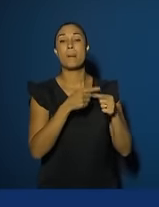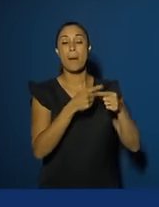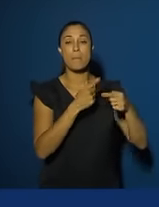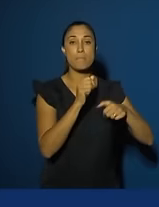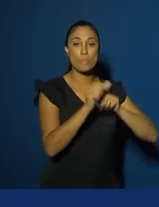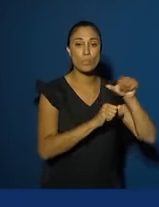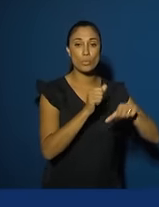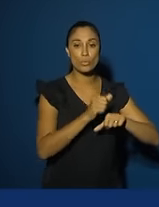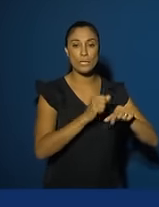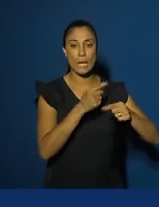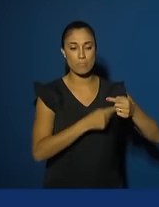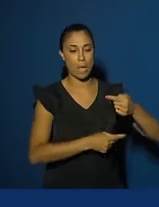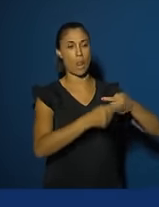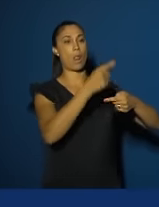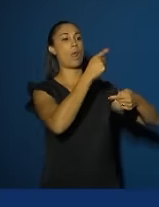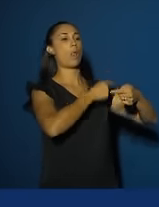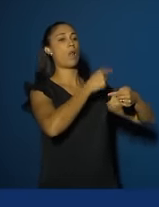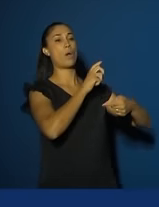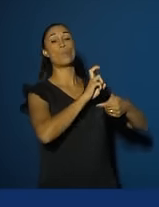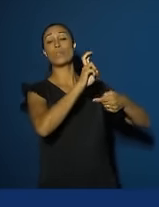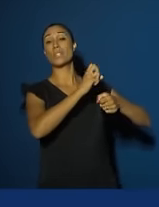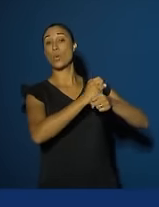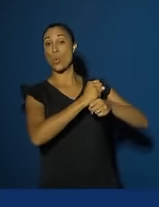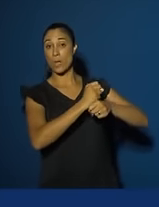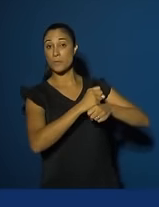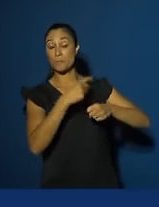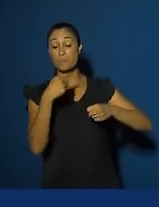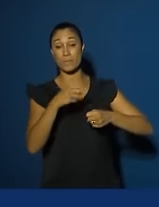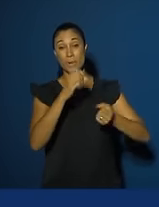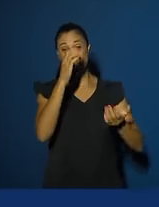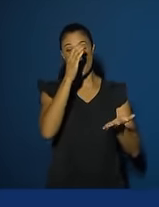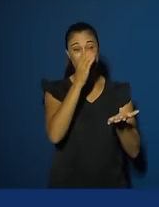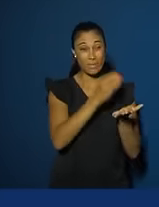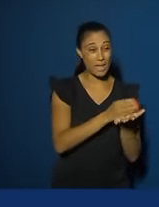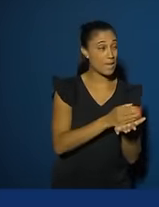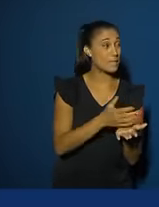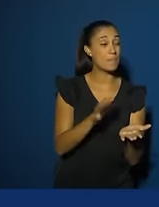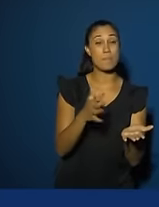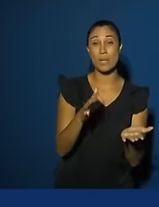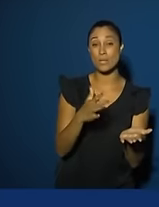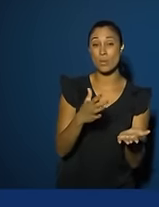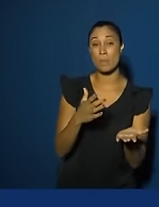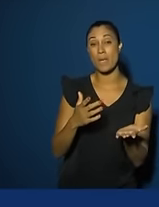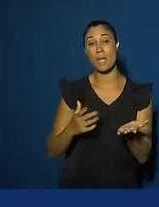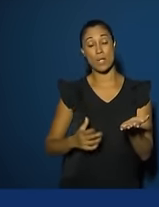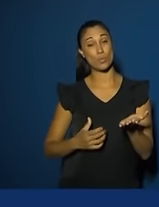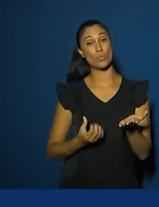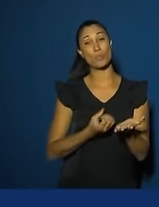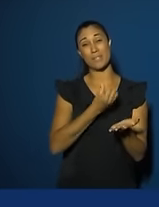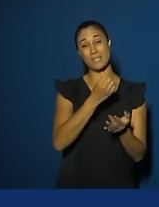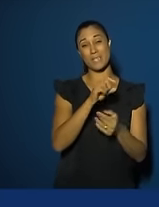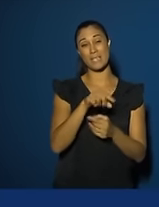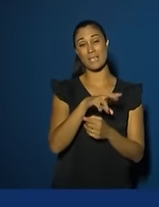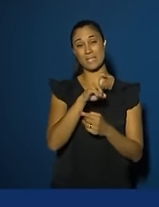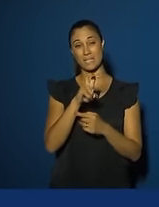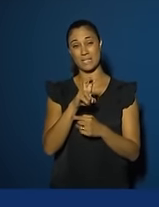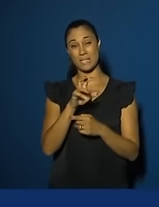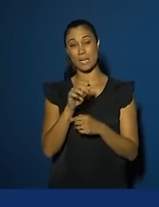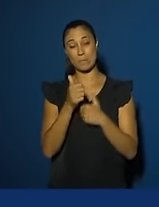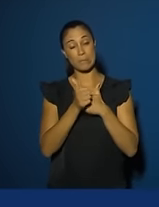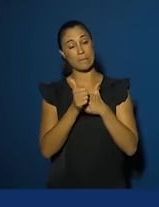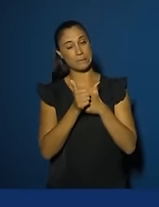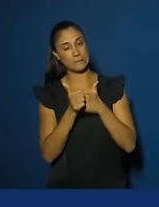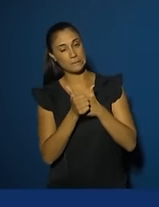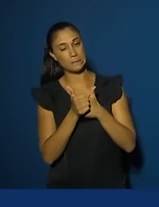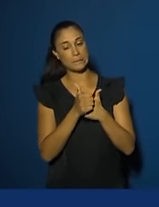durante 5 anos bom essa tese é uma tese que custou aos crops públicos por 6 a c um placar bem apertado